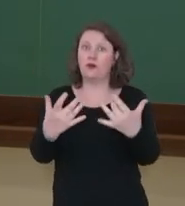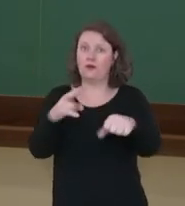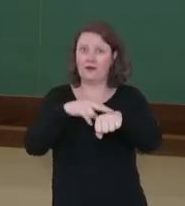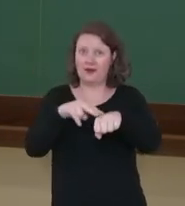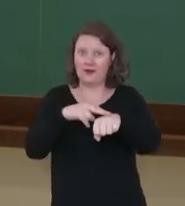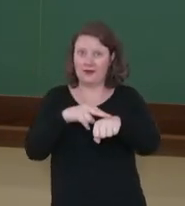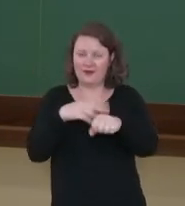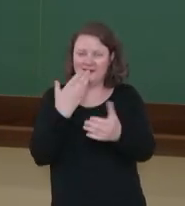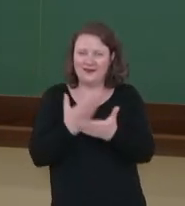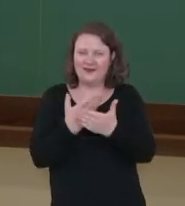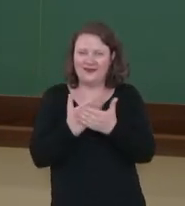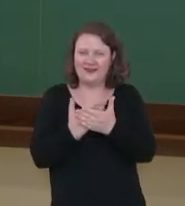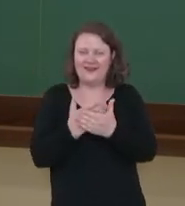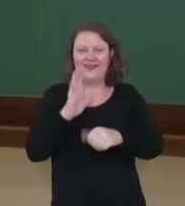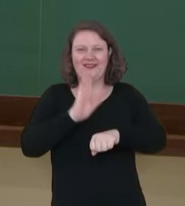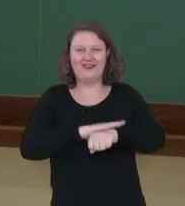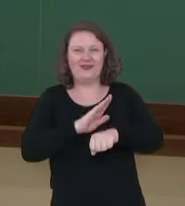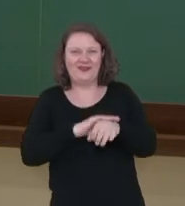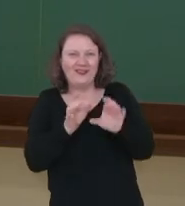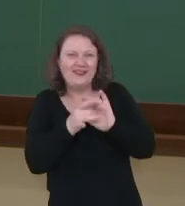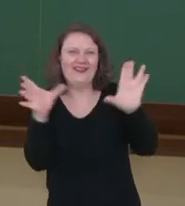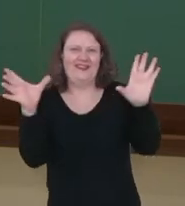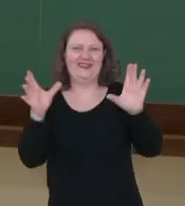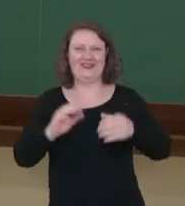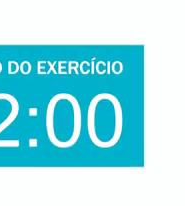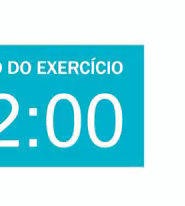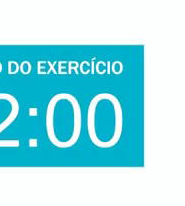estudos. Um tempinho para vocês responderem, vamos lá?